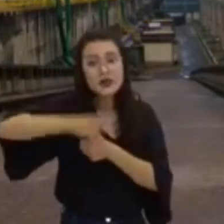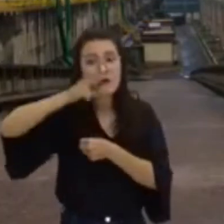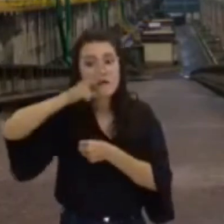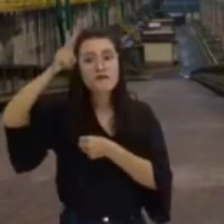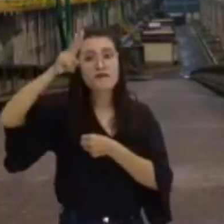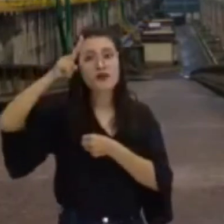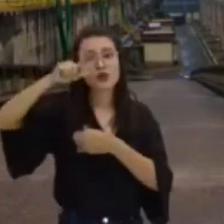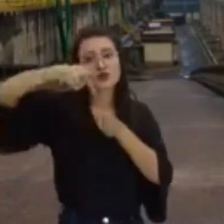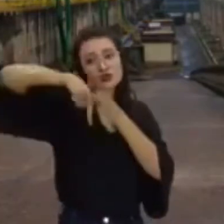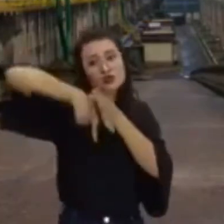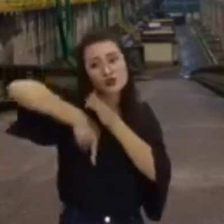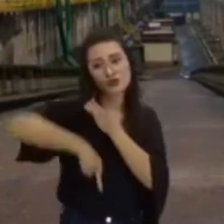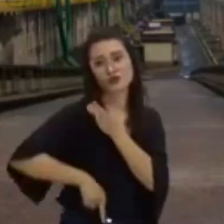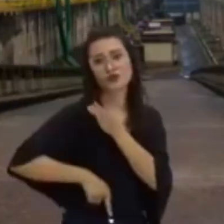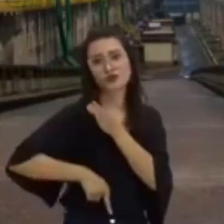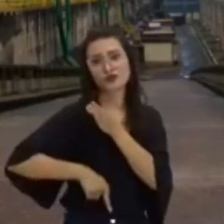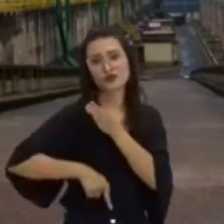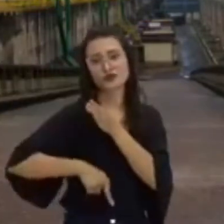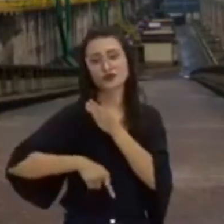profundidade.